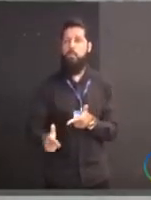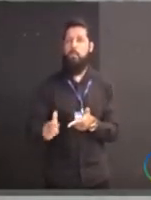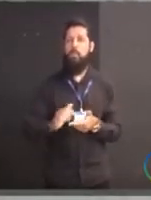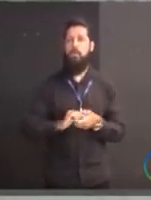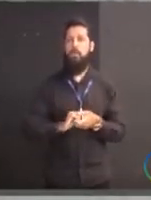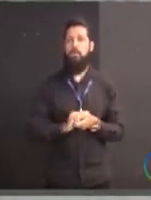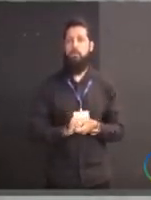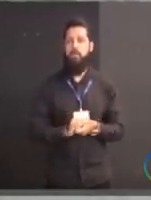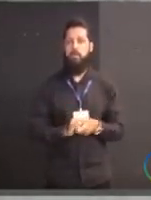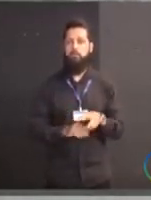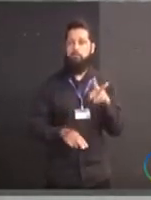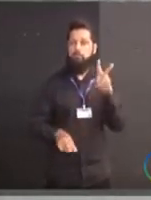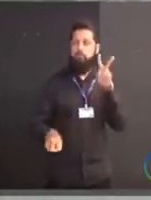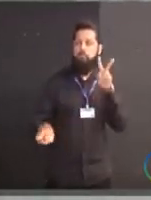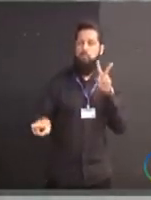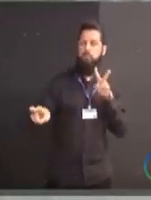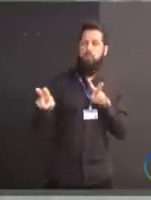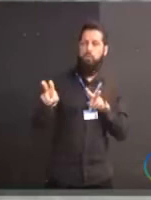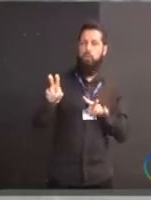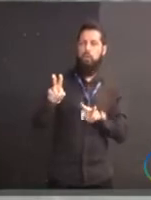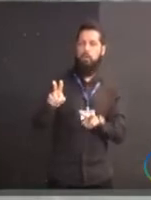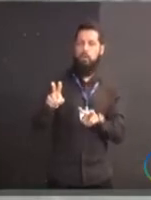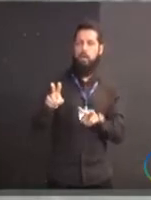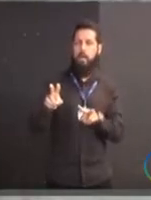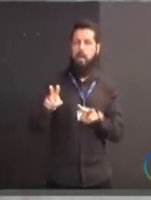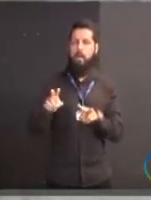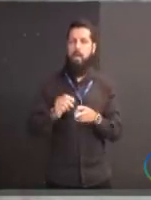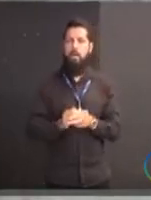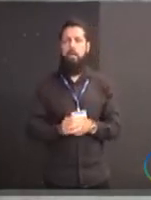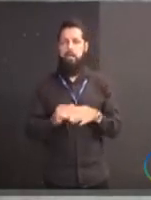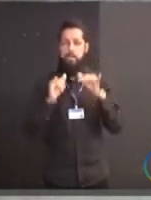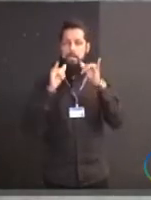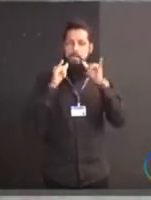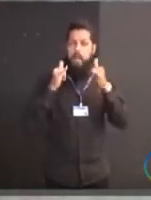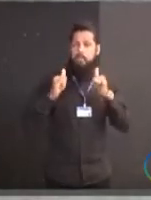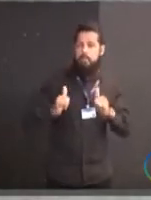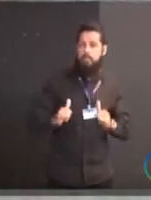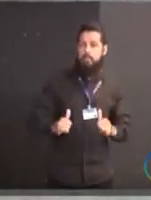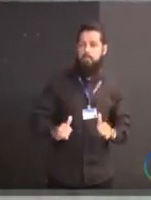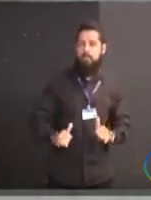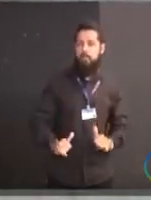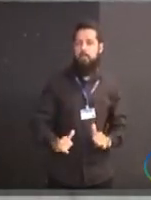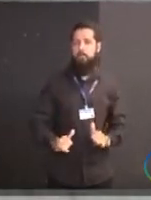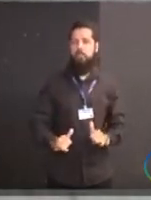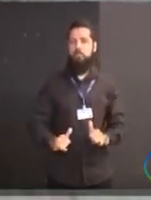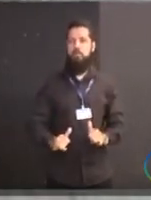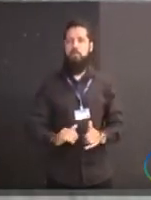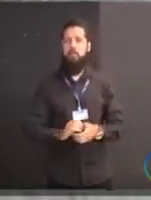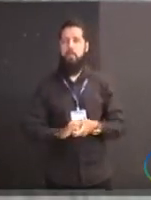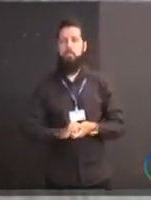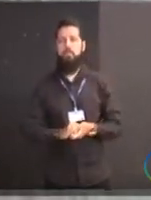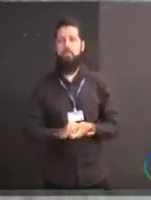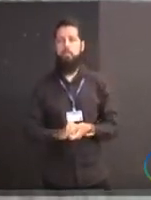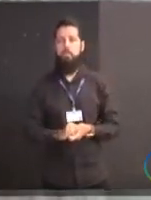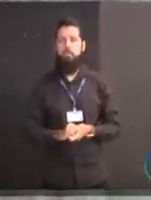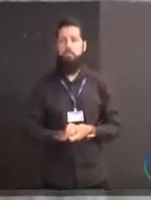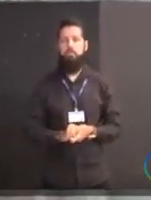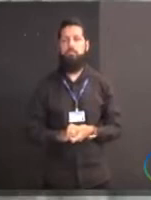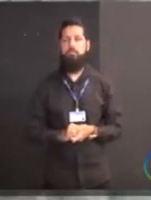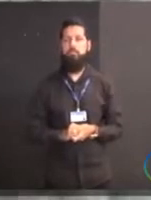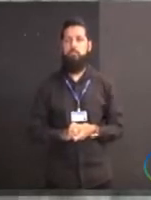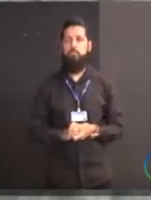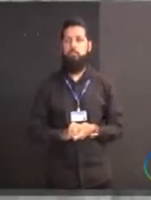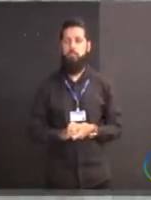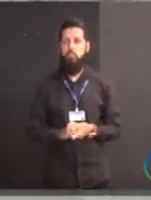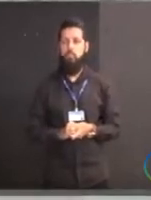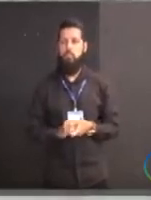do aproveitamento das energias e facilidades do planeta precisa ser